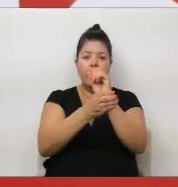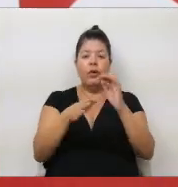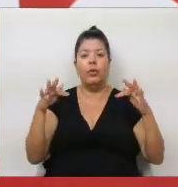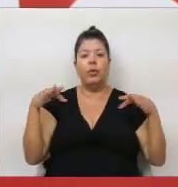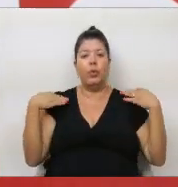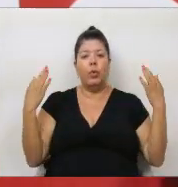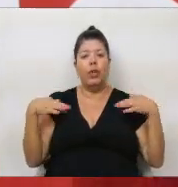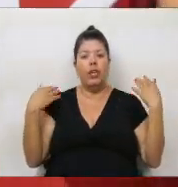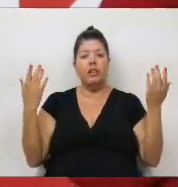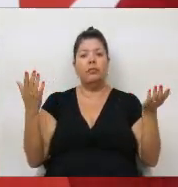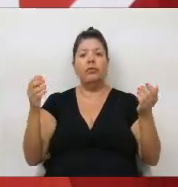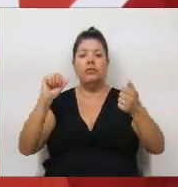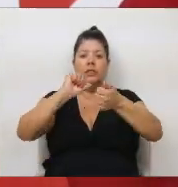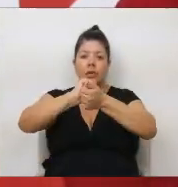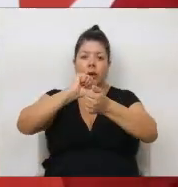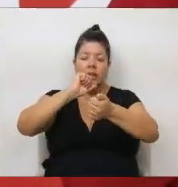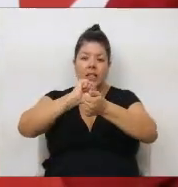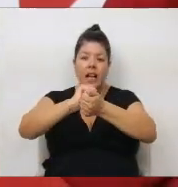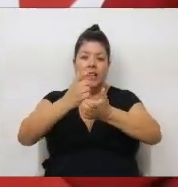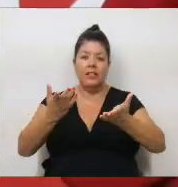de qualidade, um turismo